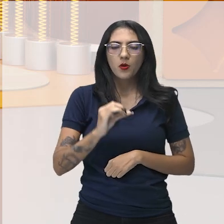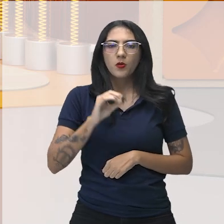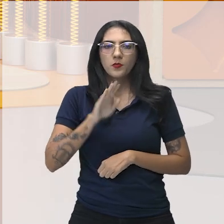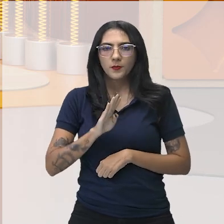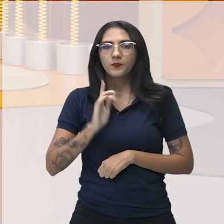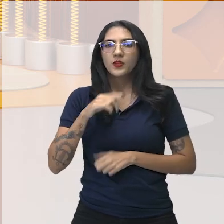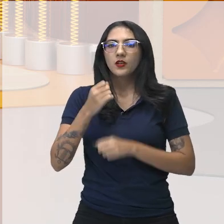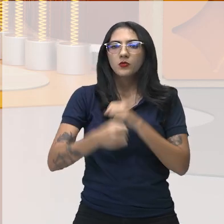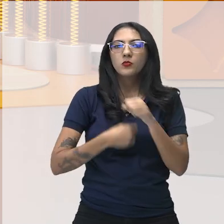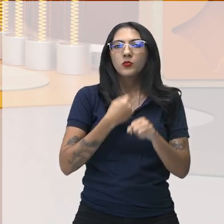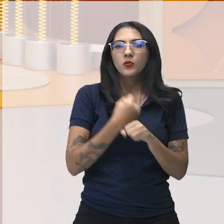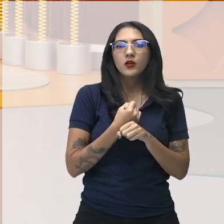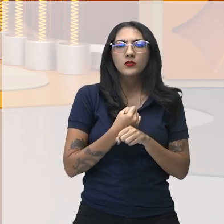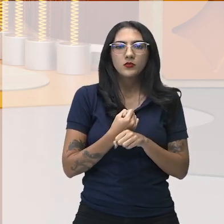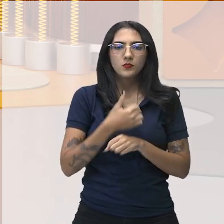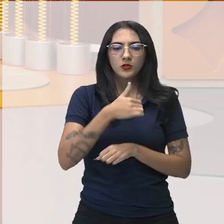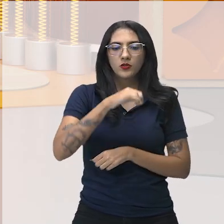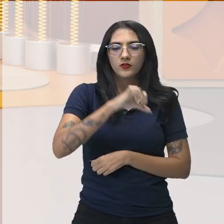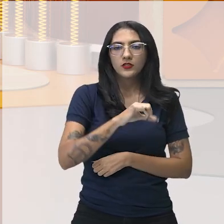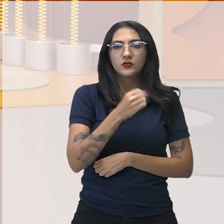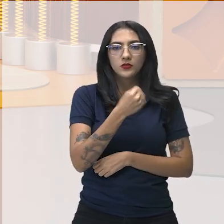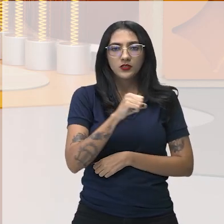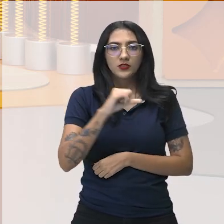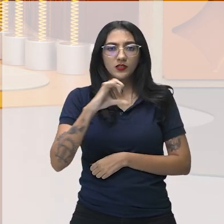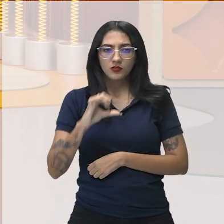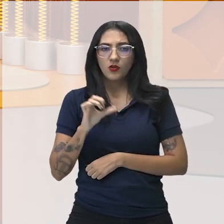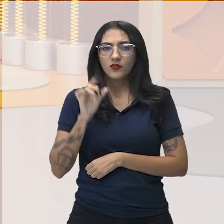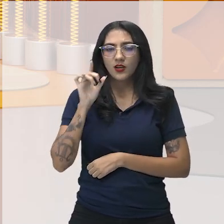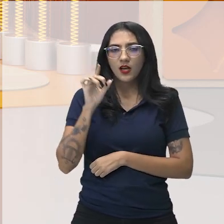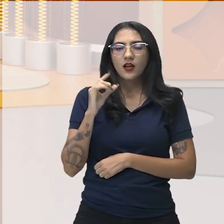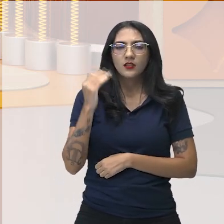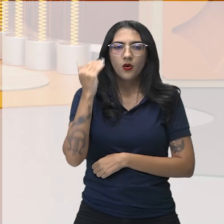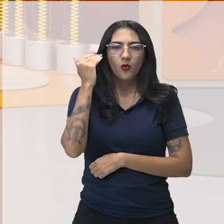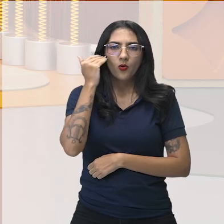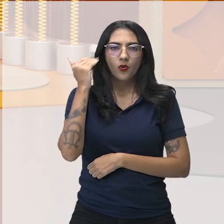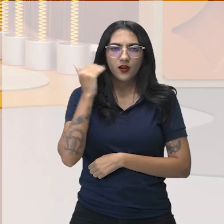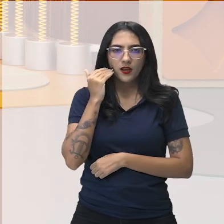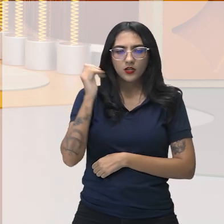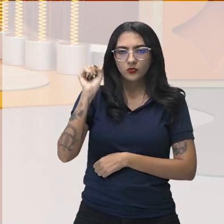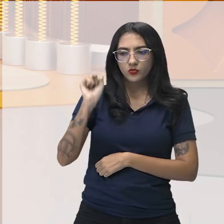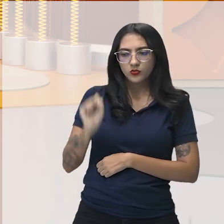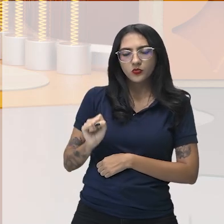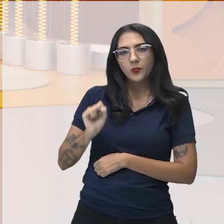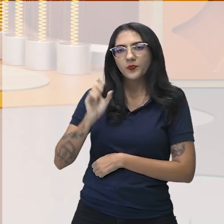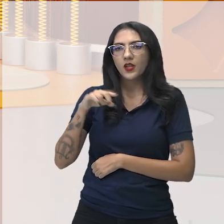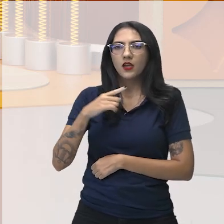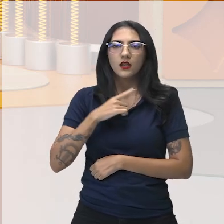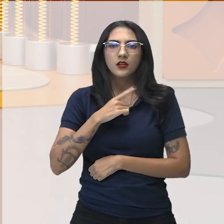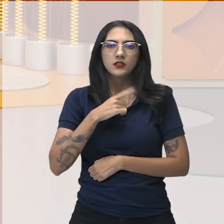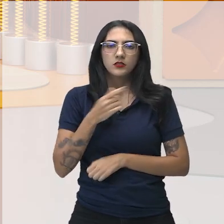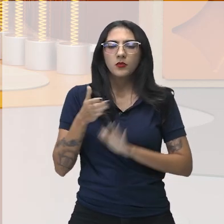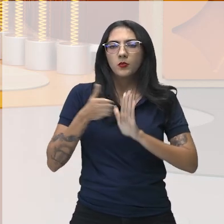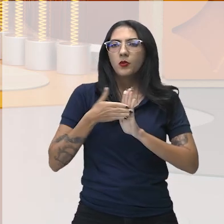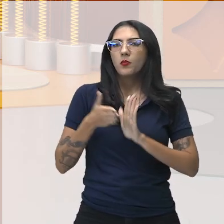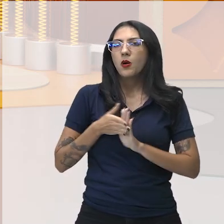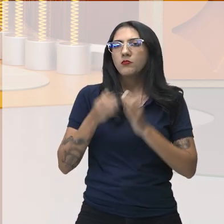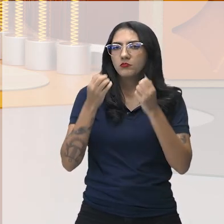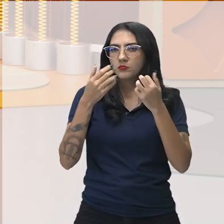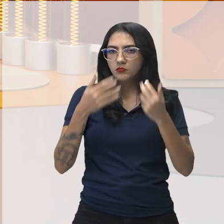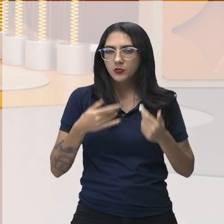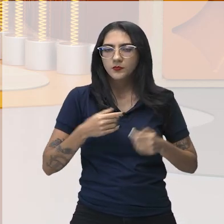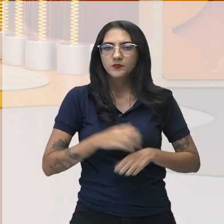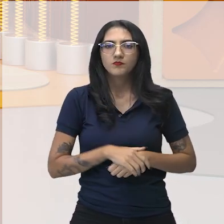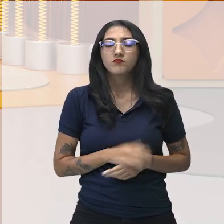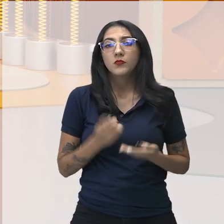em 1989, lá em Seul, capital da Coreia do Sul, propôs ali a criação da APEC e deu